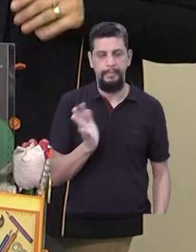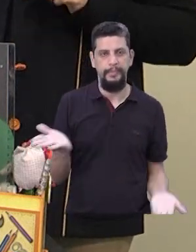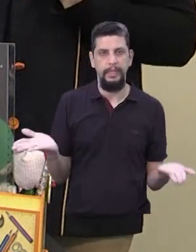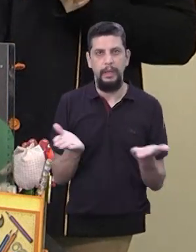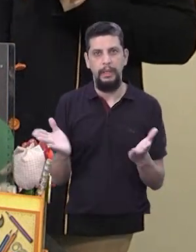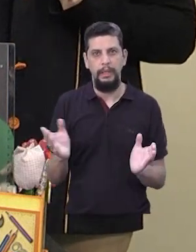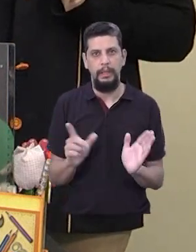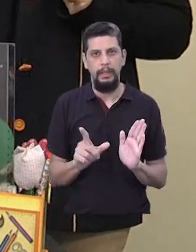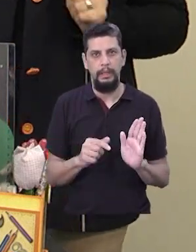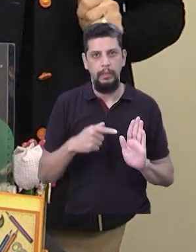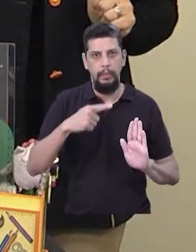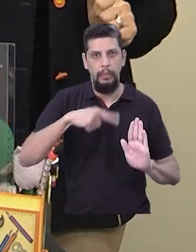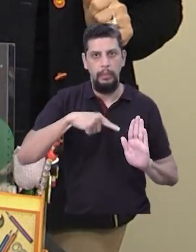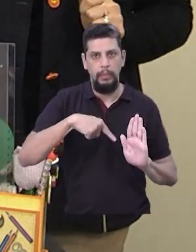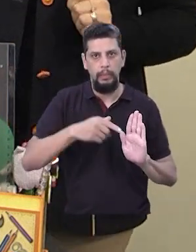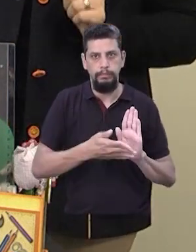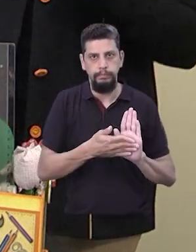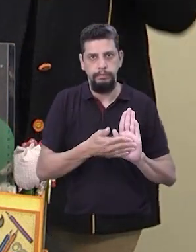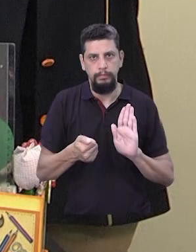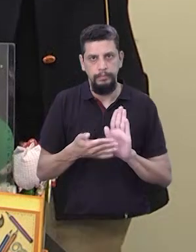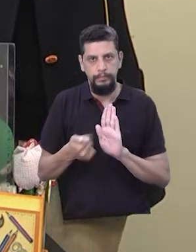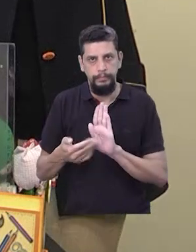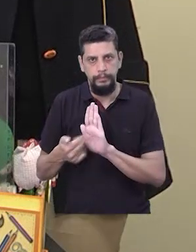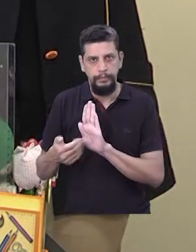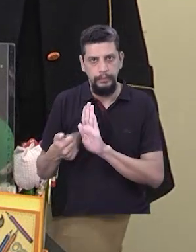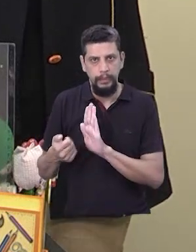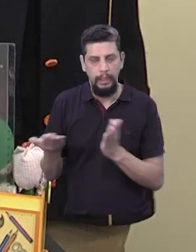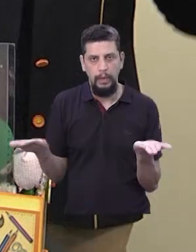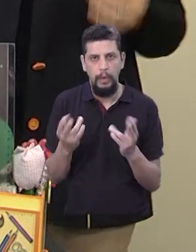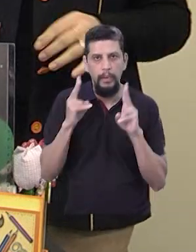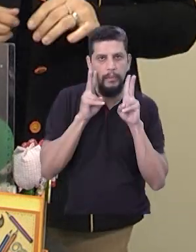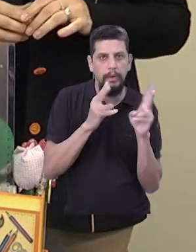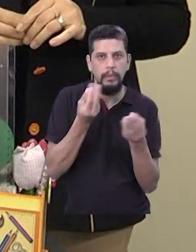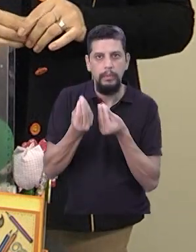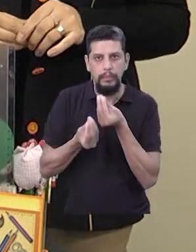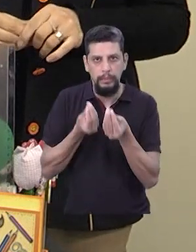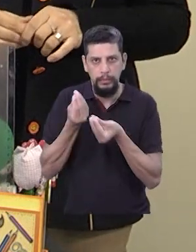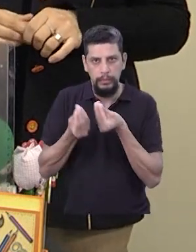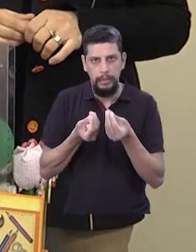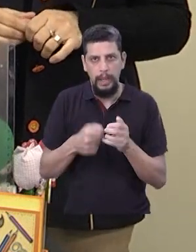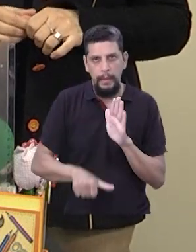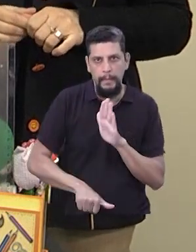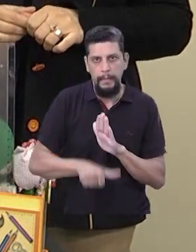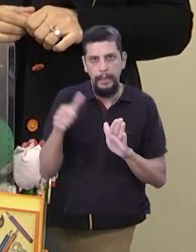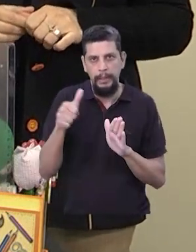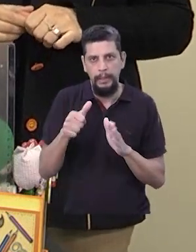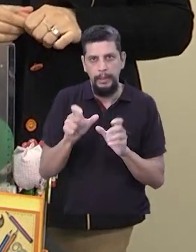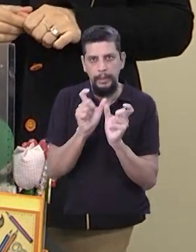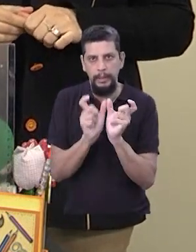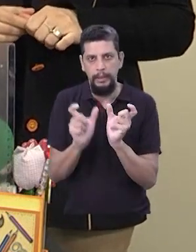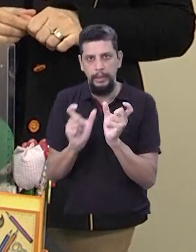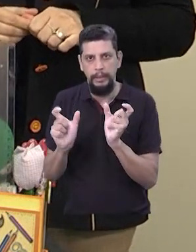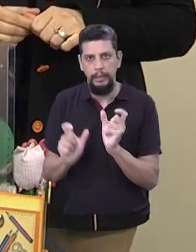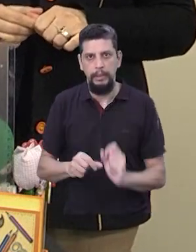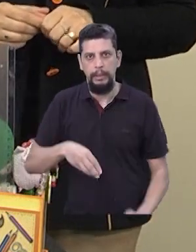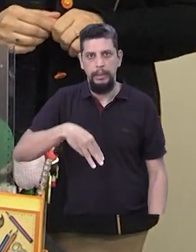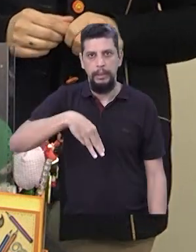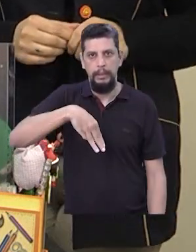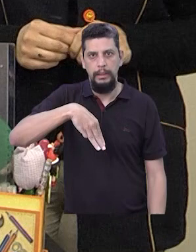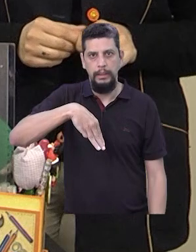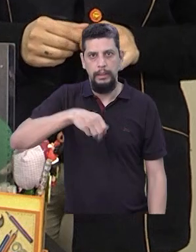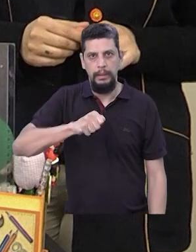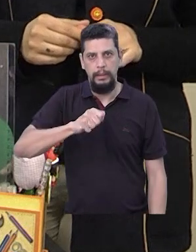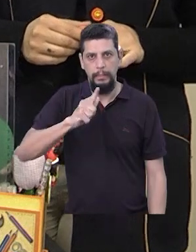palavras que levam acento, né? Então, ó, nós tiramos lá a sílaba, certo? Certo. Então, pra vamos brincar. Ver lá. A primeira sílaba é